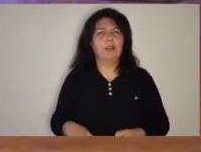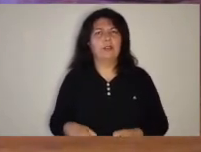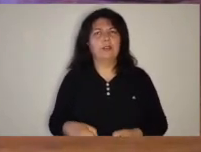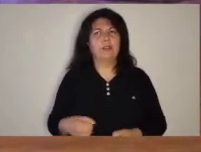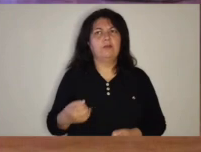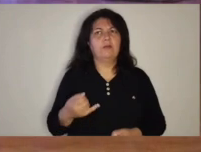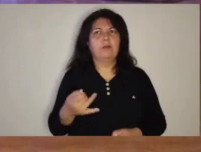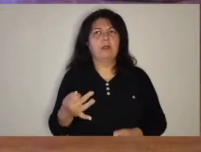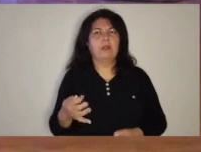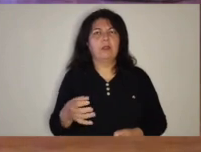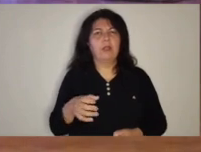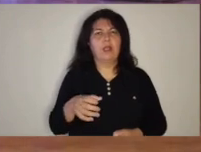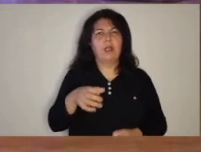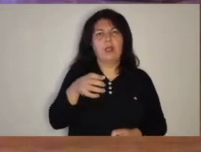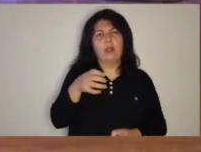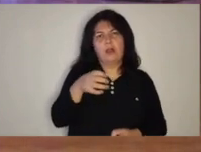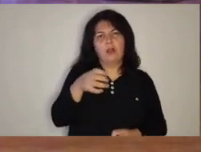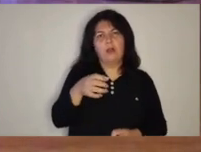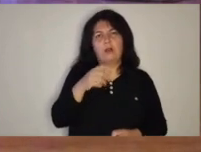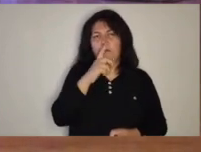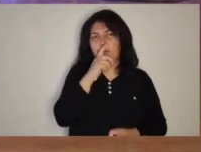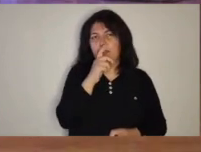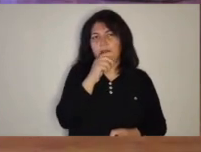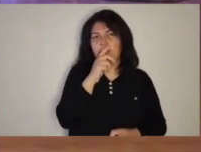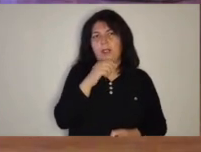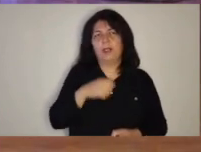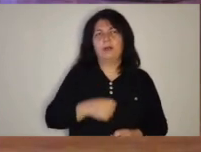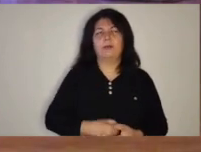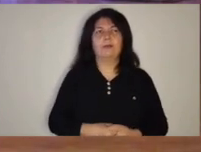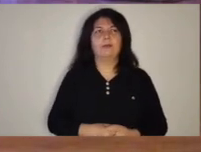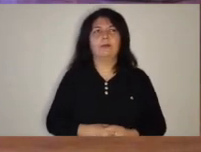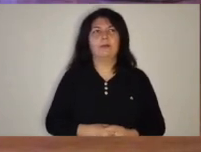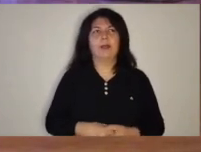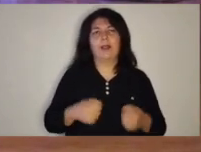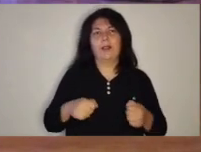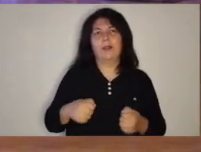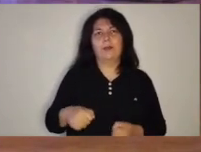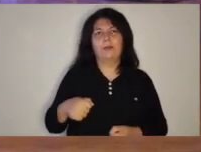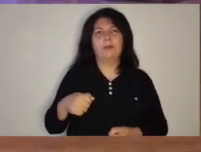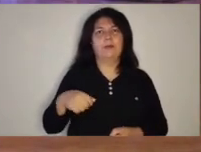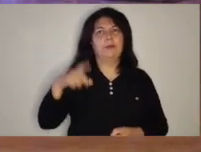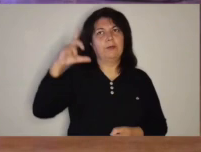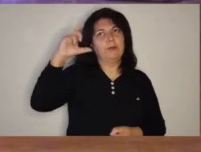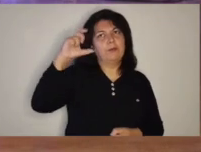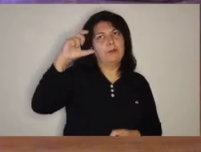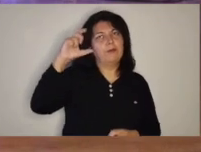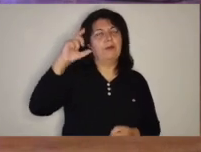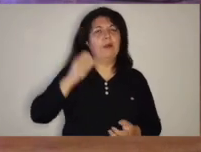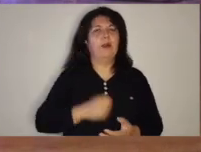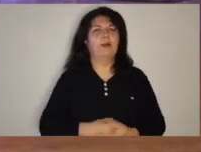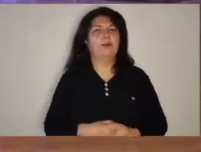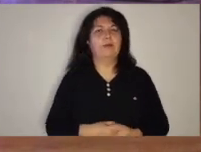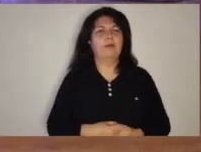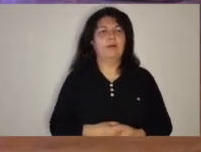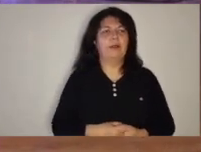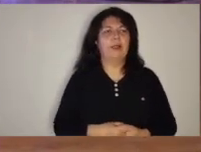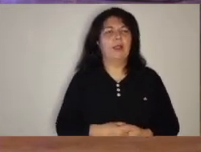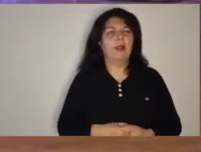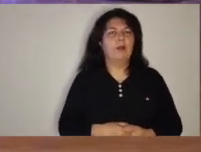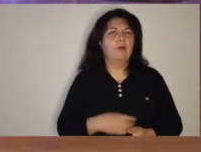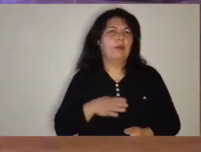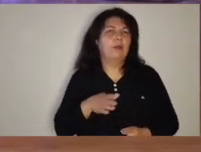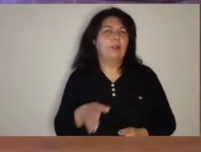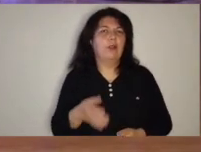tenho que tomar X copos de água no dia. Então quando eu vou tomar água, eu tenho que tirar uma foto lá que eu estou tomando água. Aí, irmãos, quando